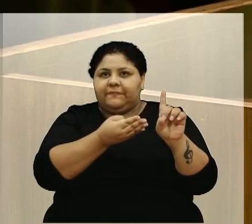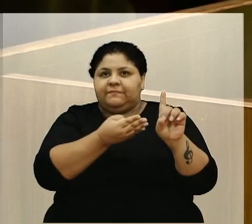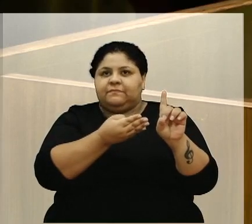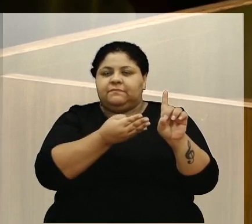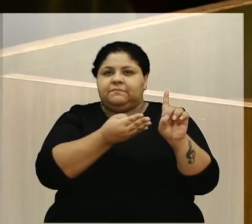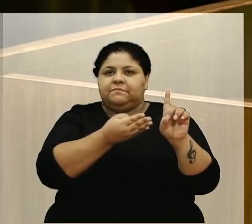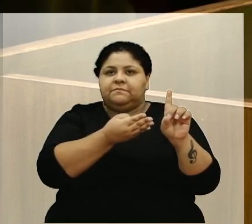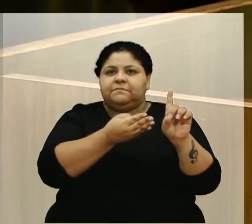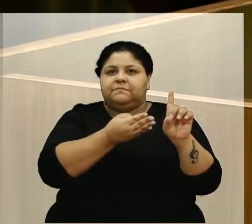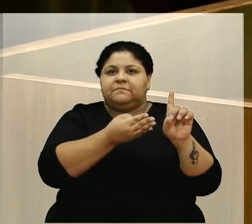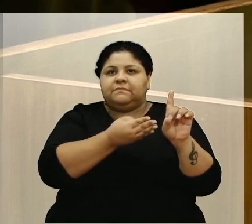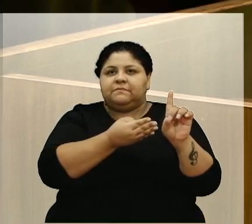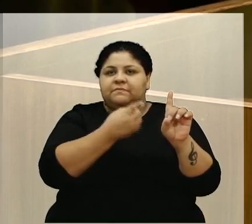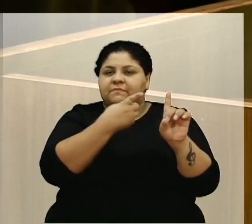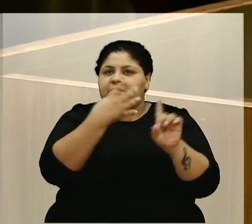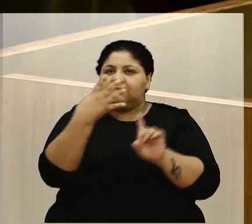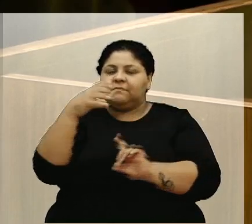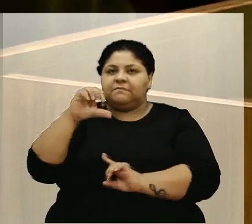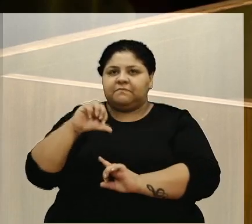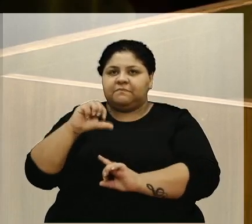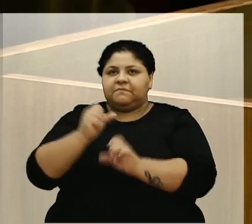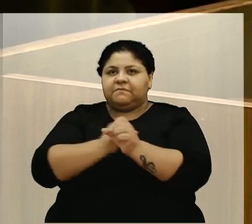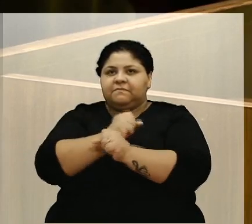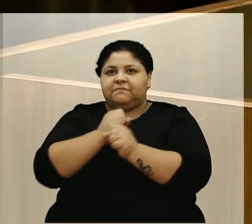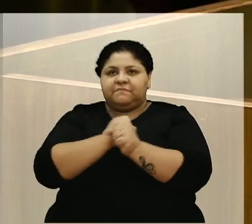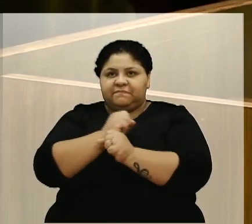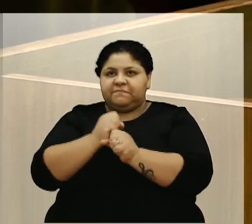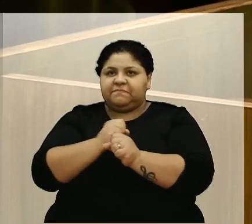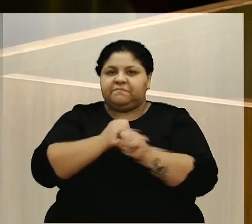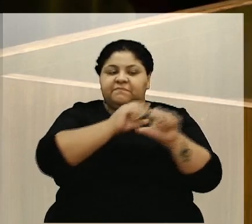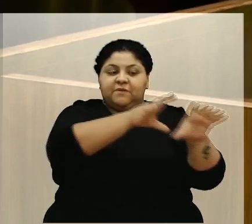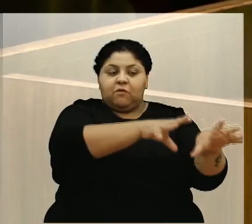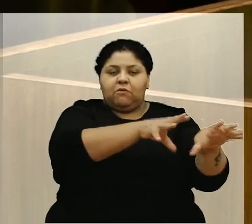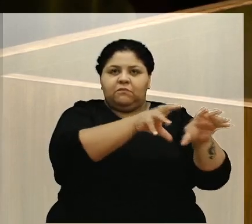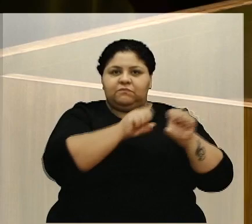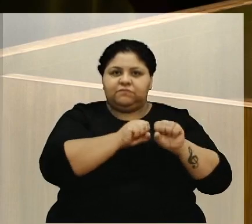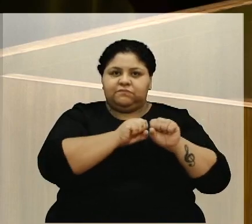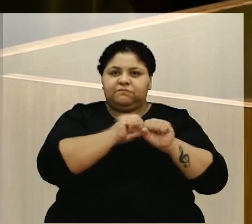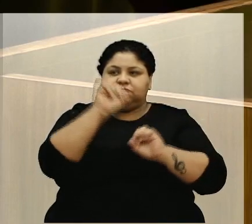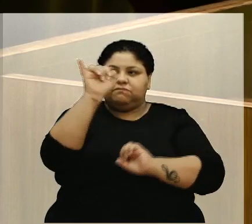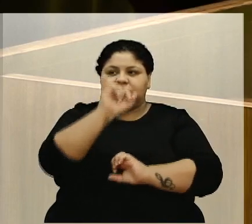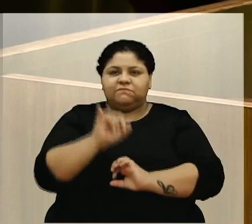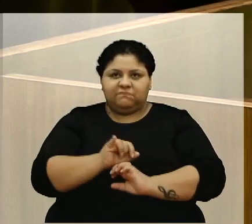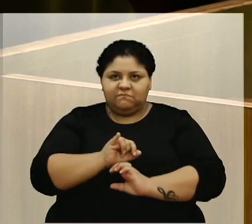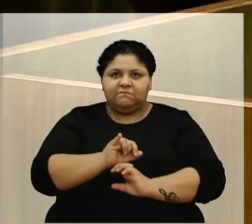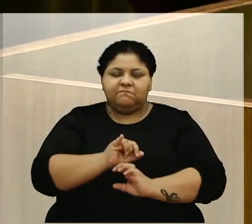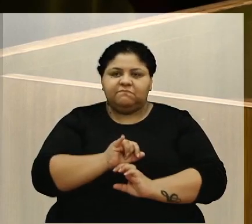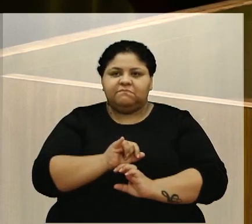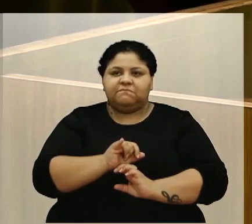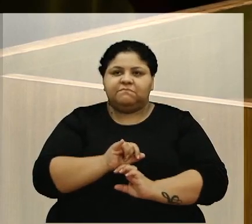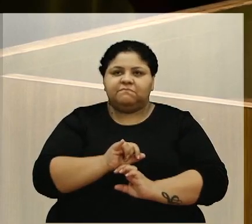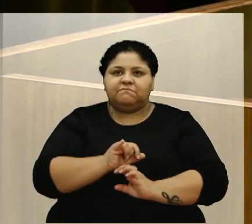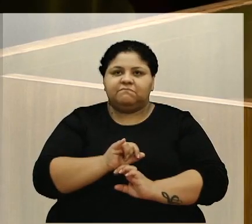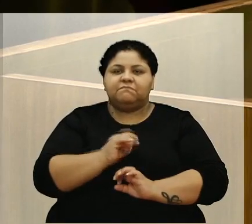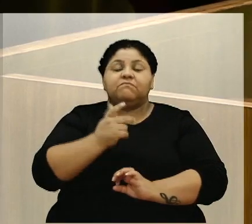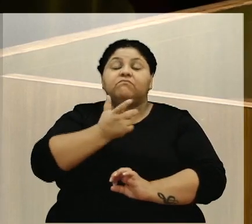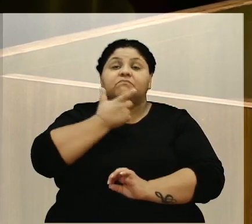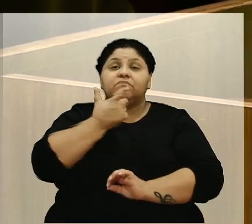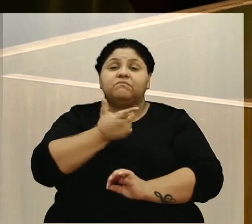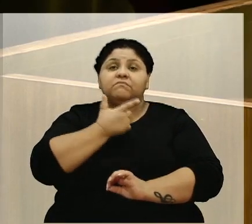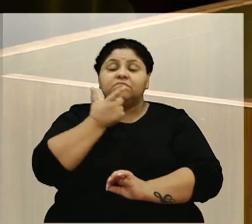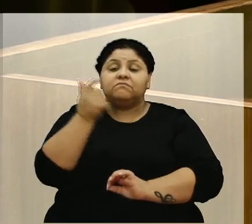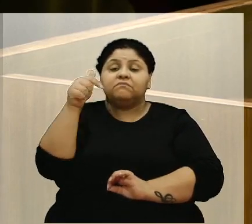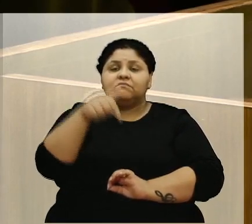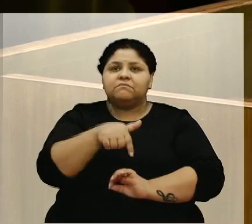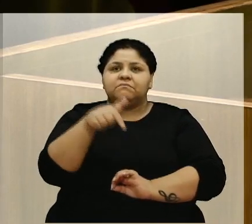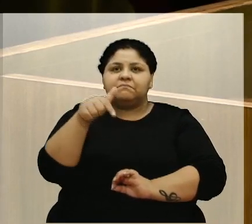aos 149 anos da colonização italiana. Eu vou falar aqui